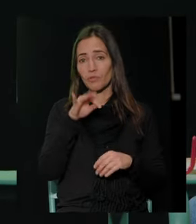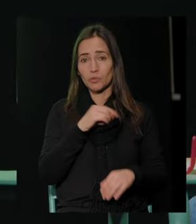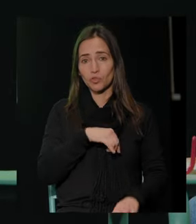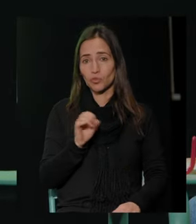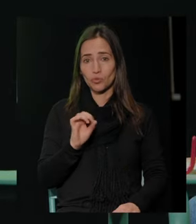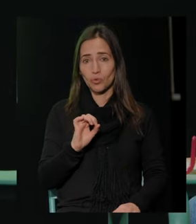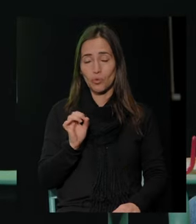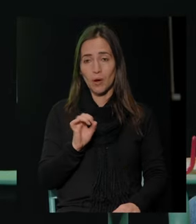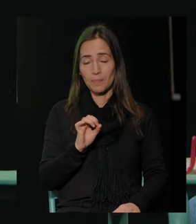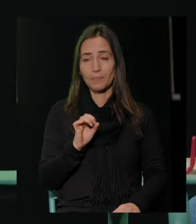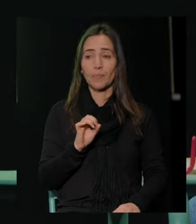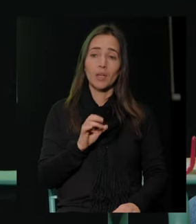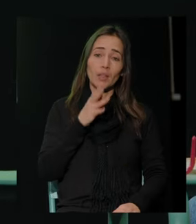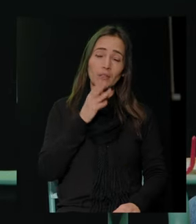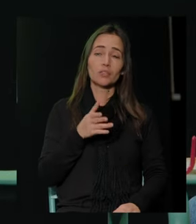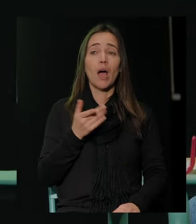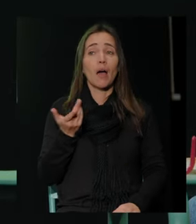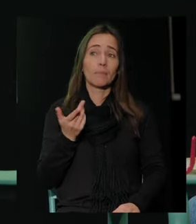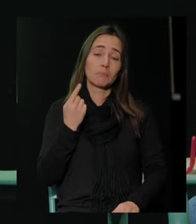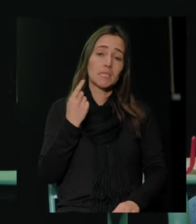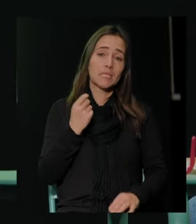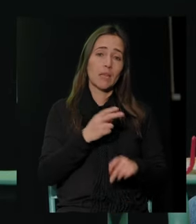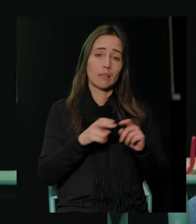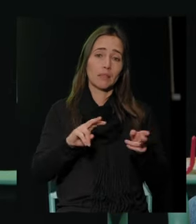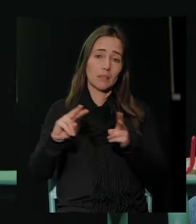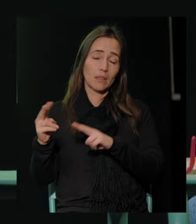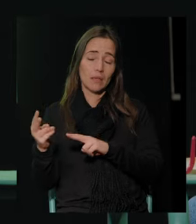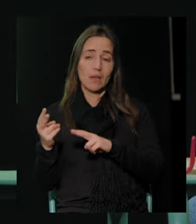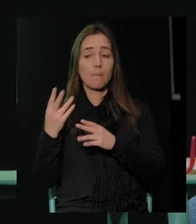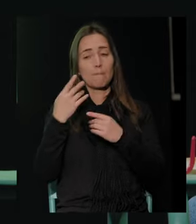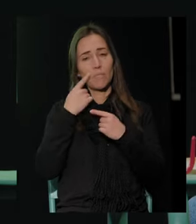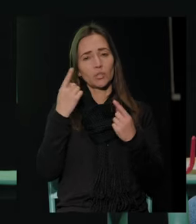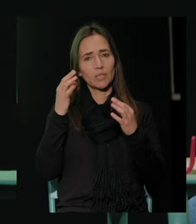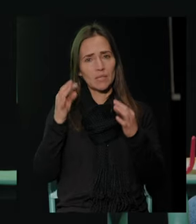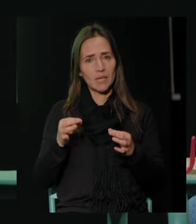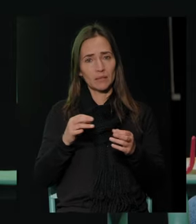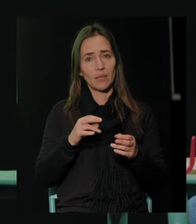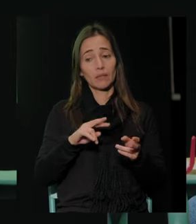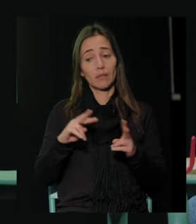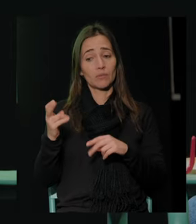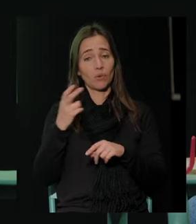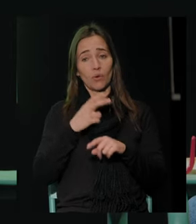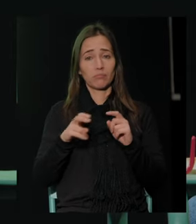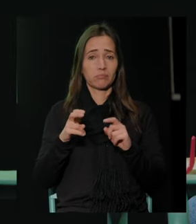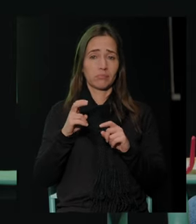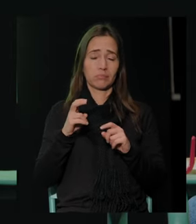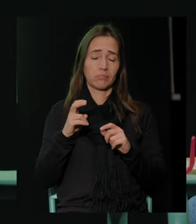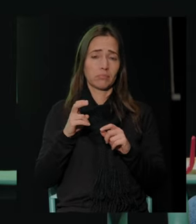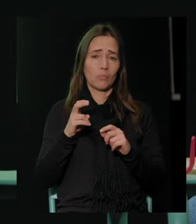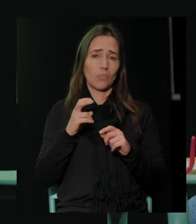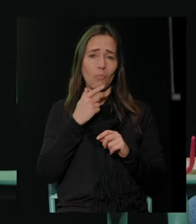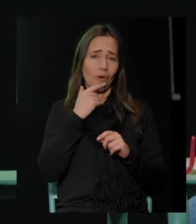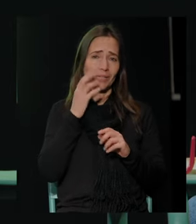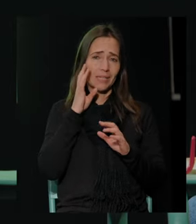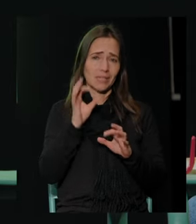rendimento, e isto foi feito com a desculpa da transição ecológica, mas é um exemplo claro daquilo que não deve ser a transição ecológica, porque é preciso pensar nos